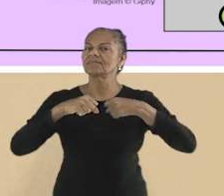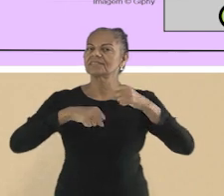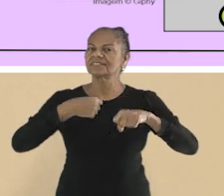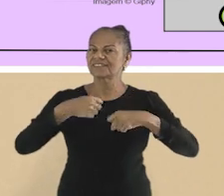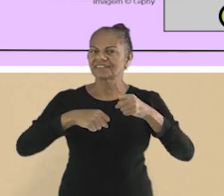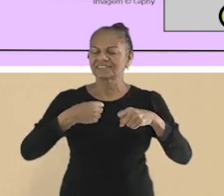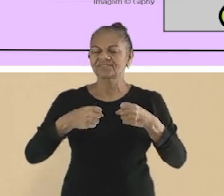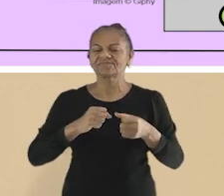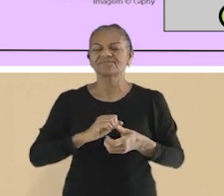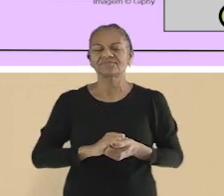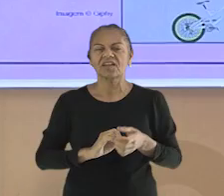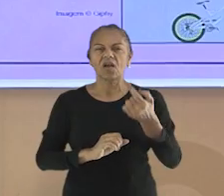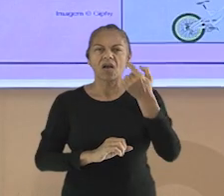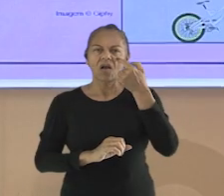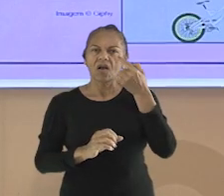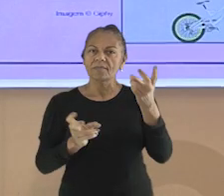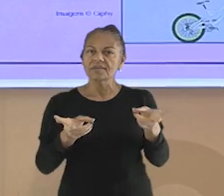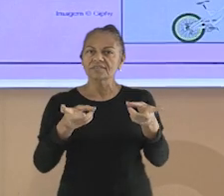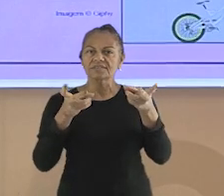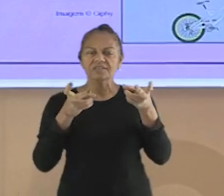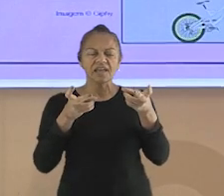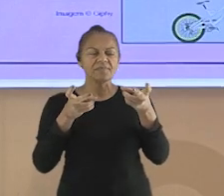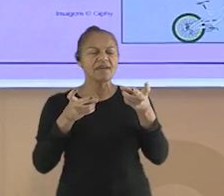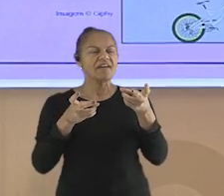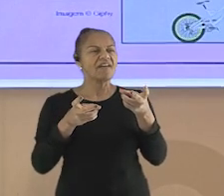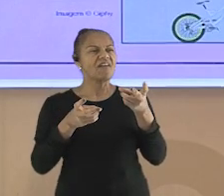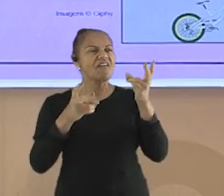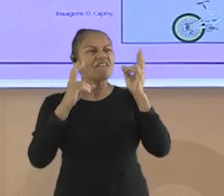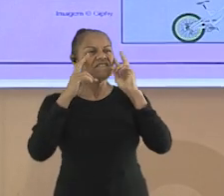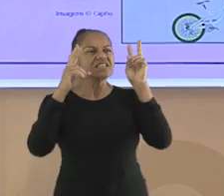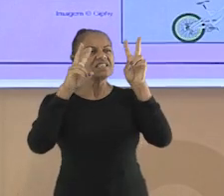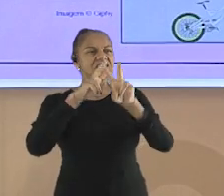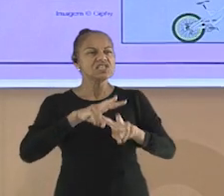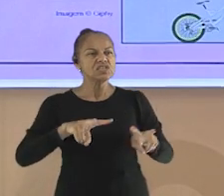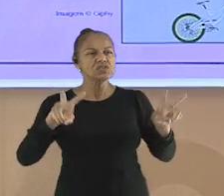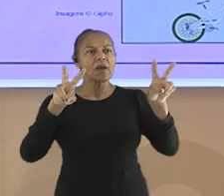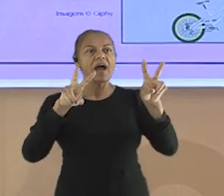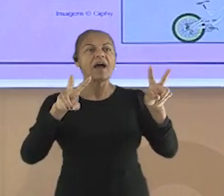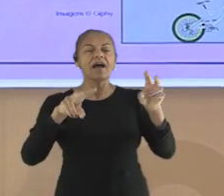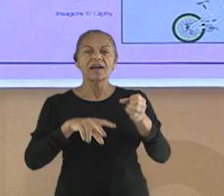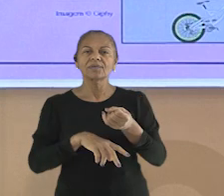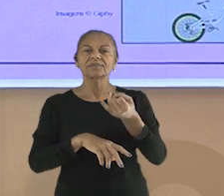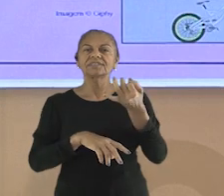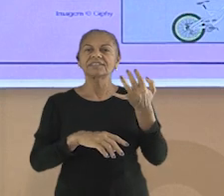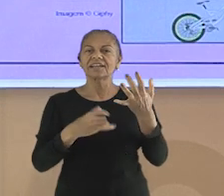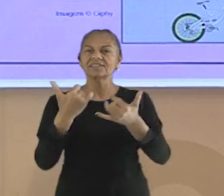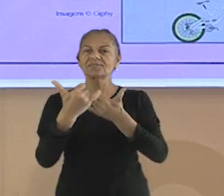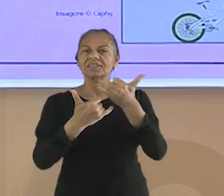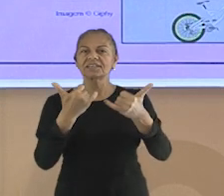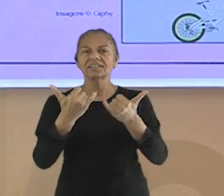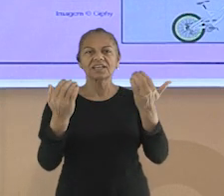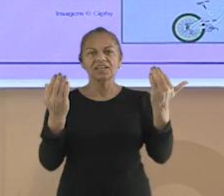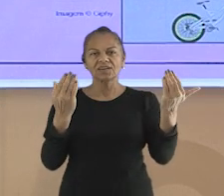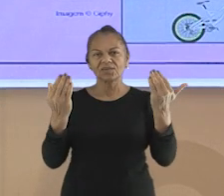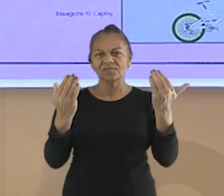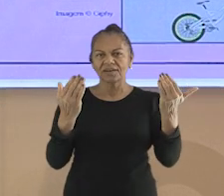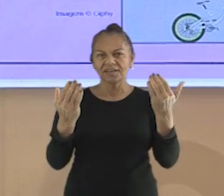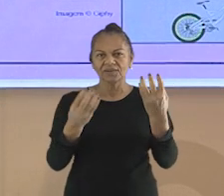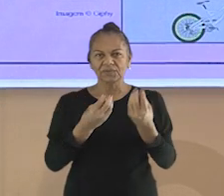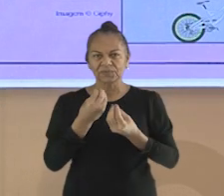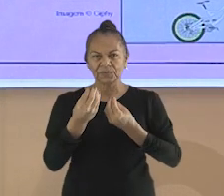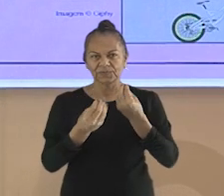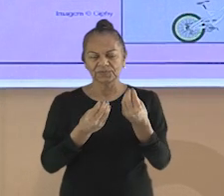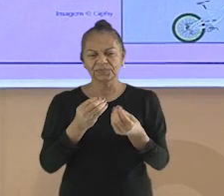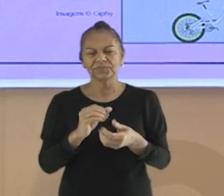carrinhos, de petecas, de bolinhas e de bicicleta. Observe como fica mais fácil visualizar a quantidade